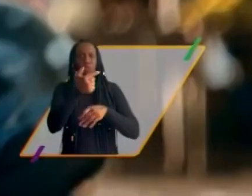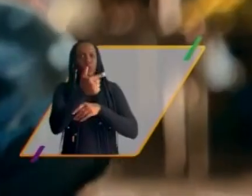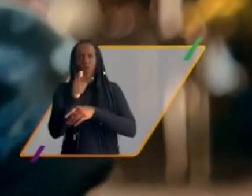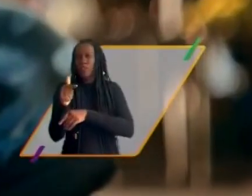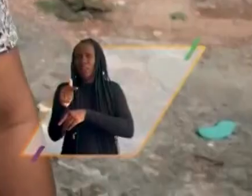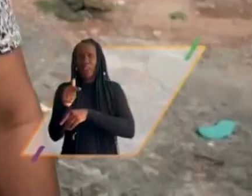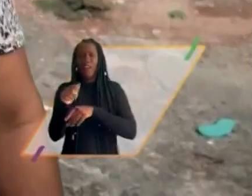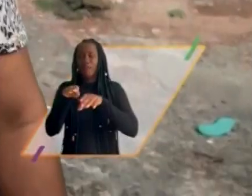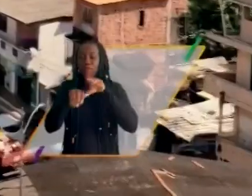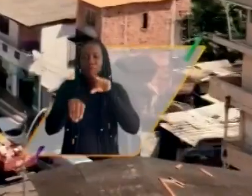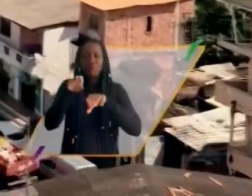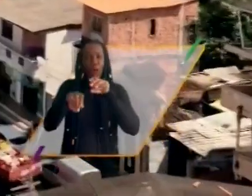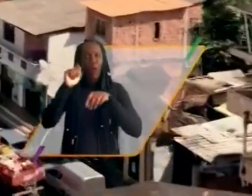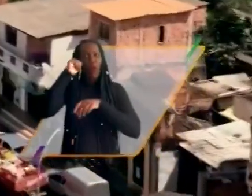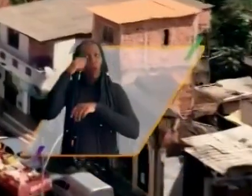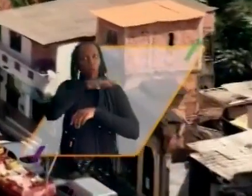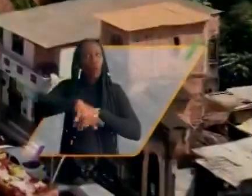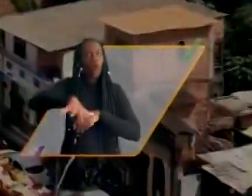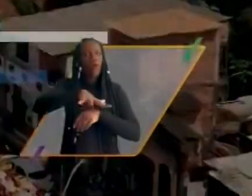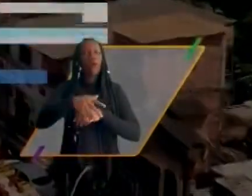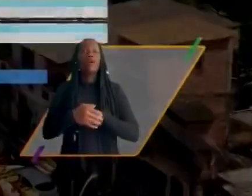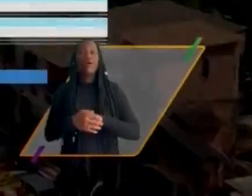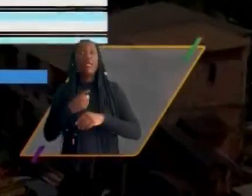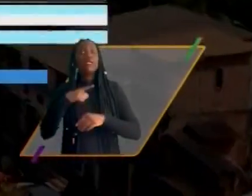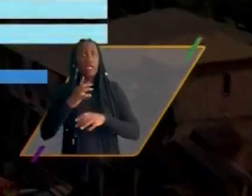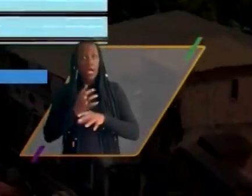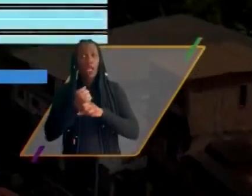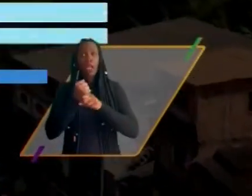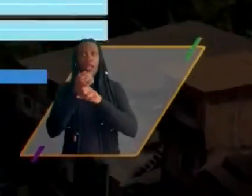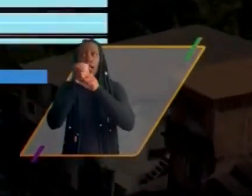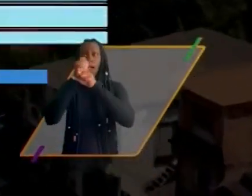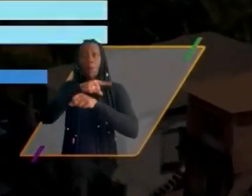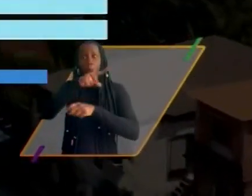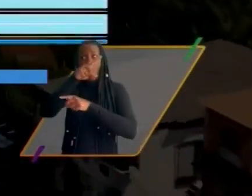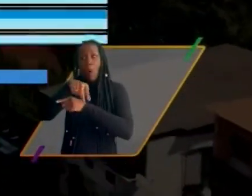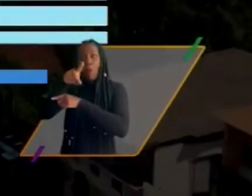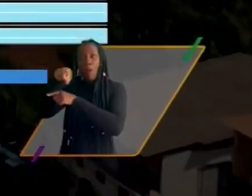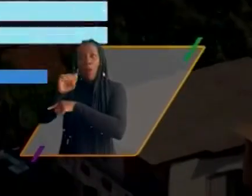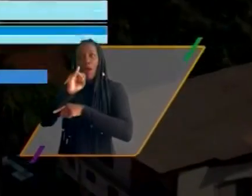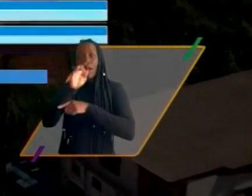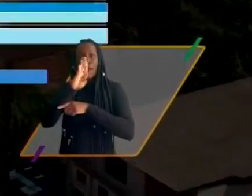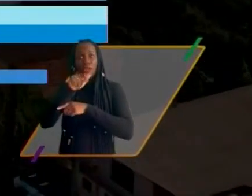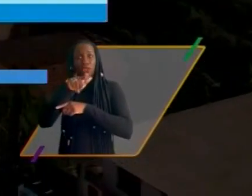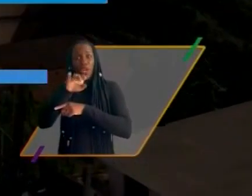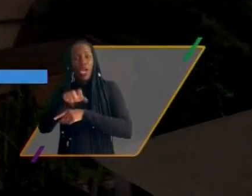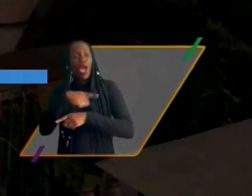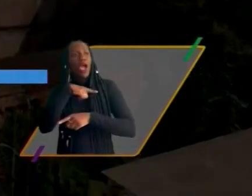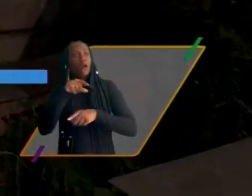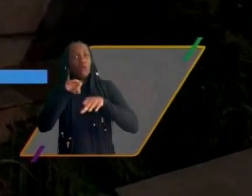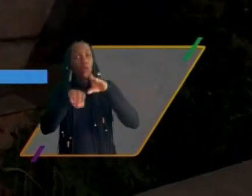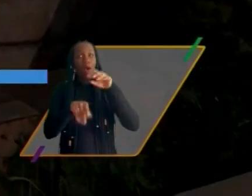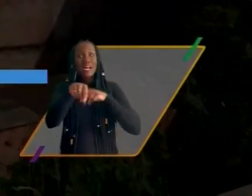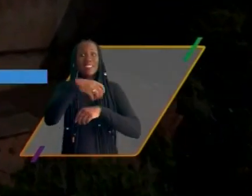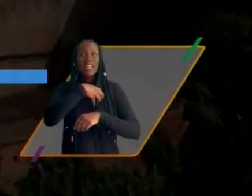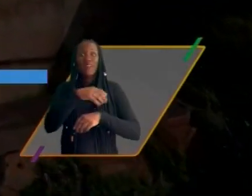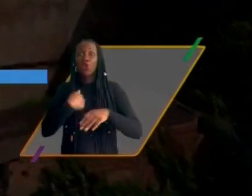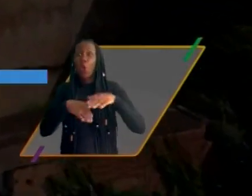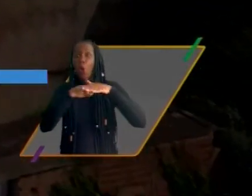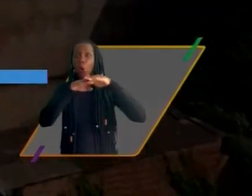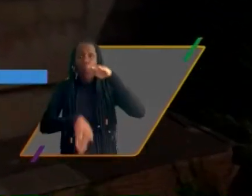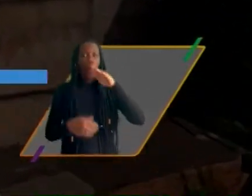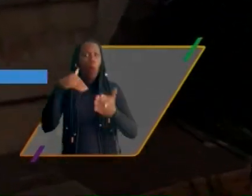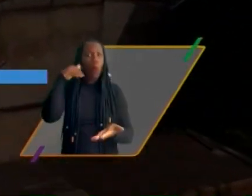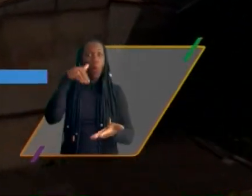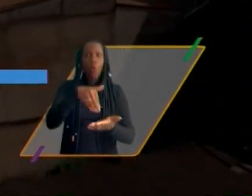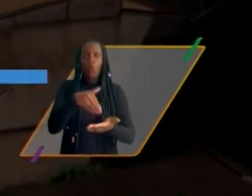negra. Este estudo usa dados oficiais do IBGE para medir o índice de desigualdade racial. Salvador está em